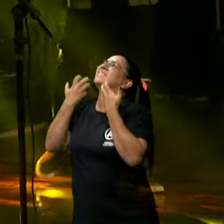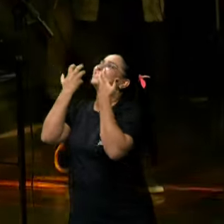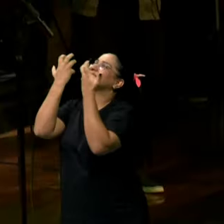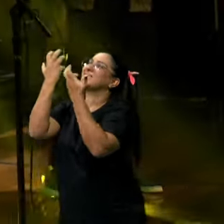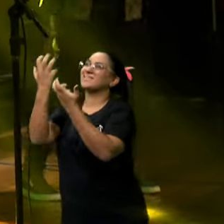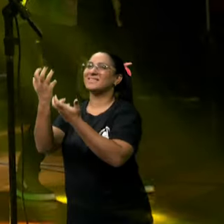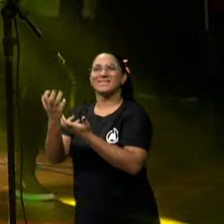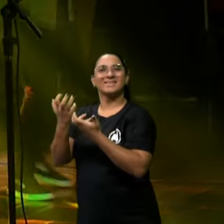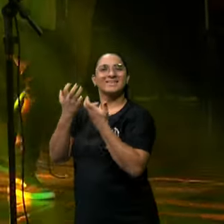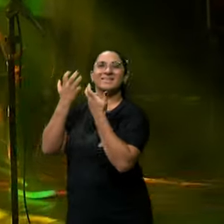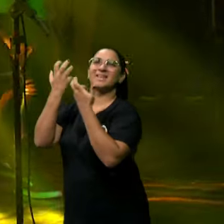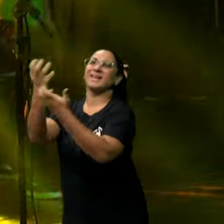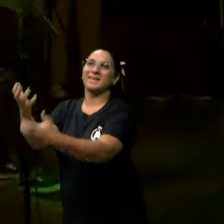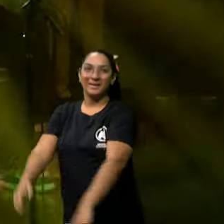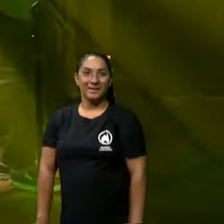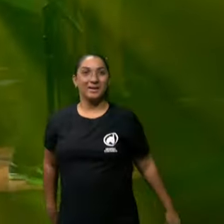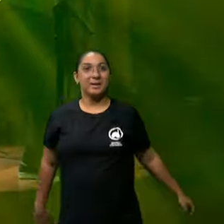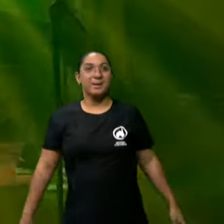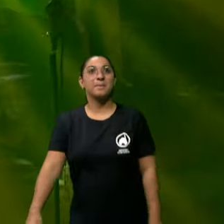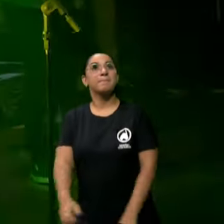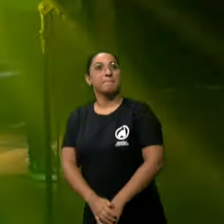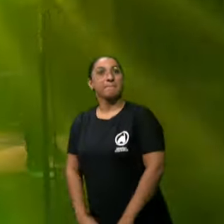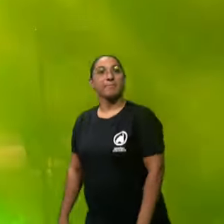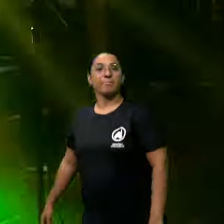Derrama tua glória